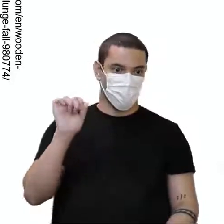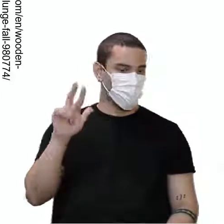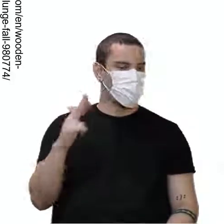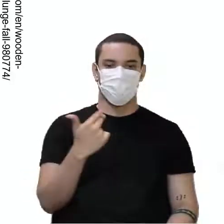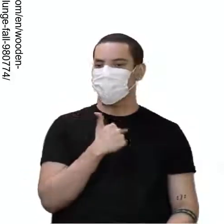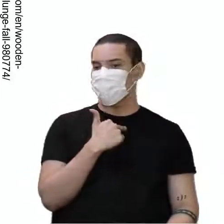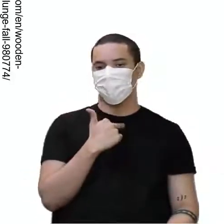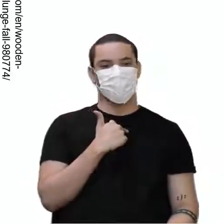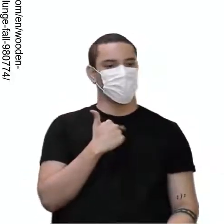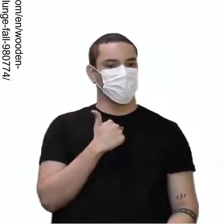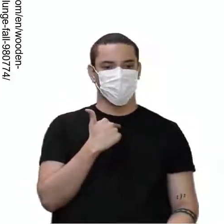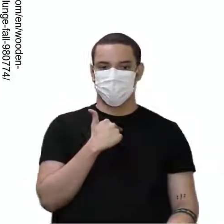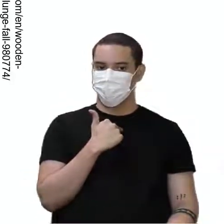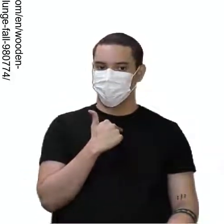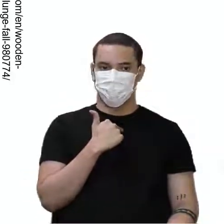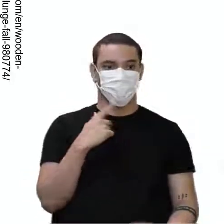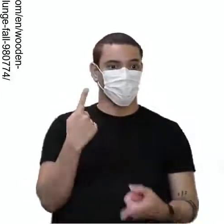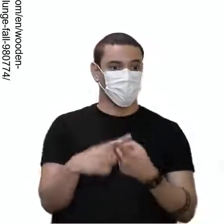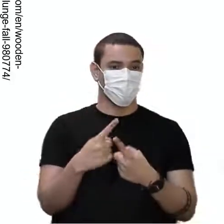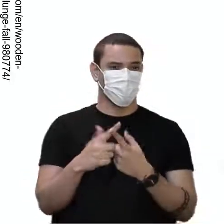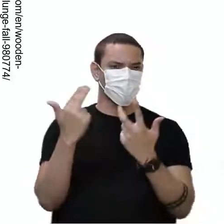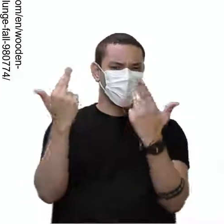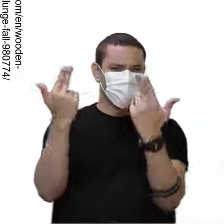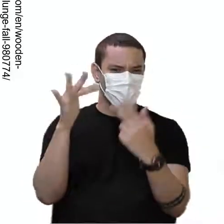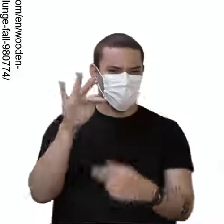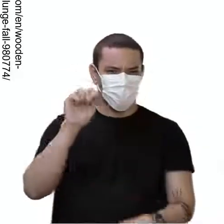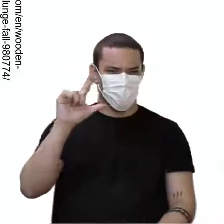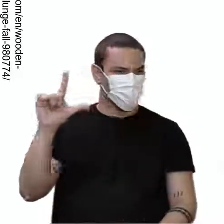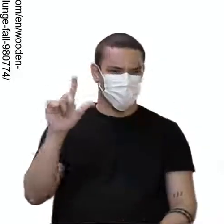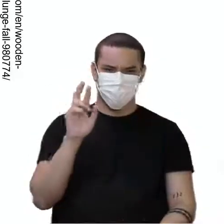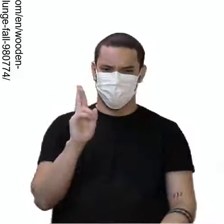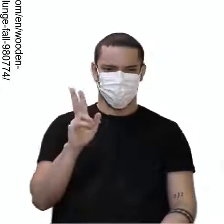aqui. Então, essa não é porque continua do mesmo jeito.